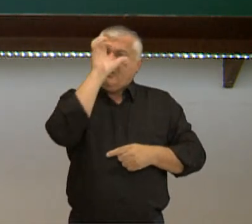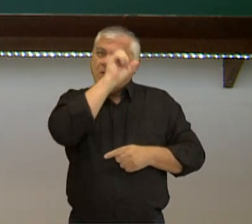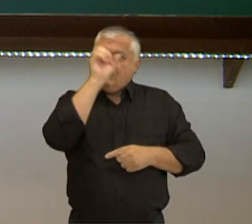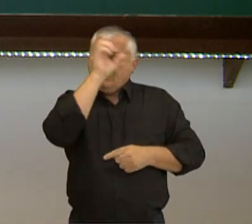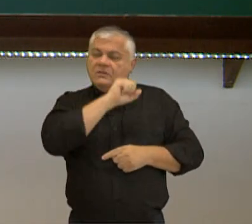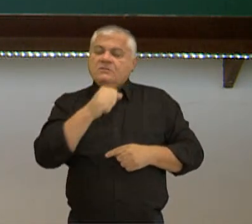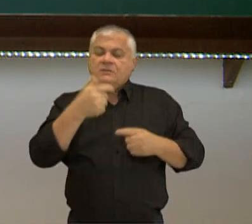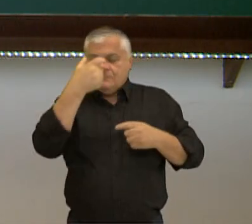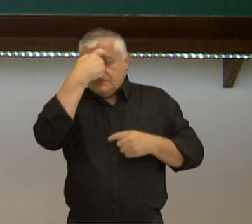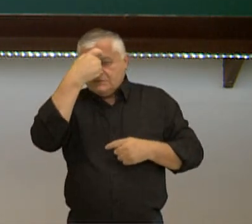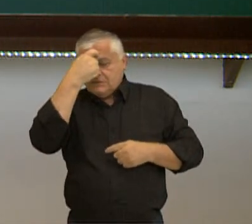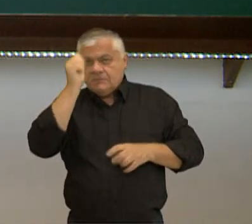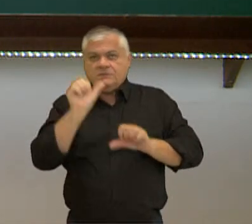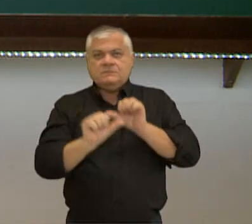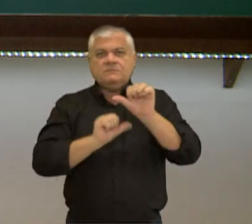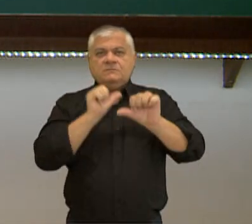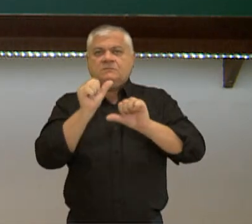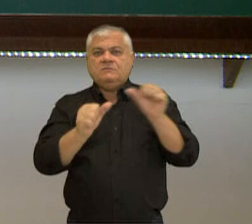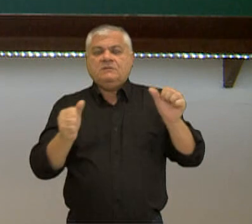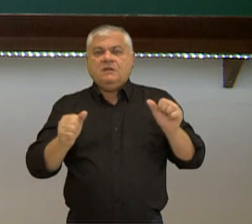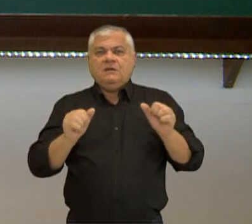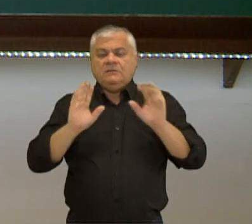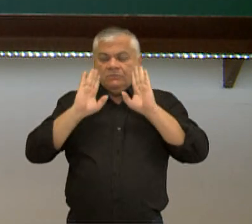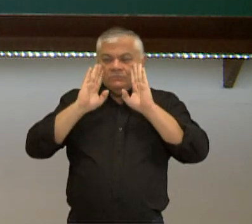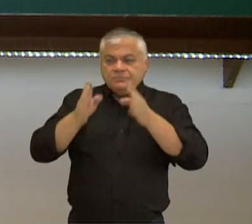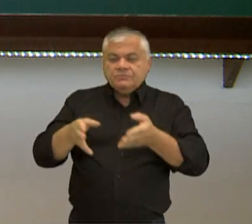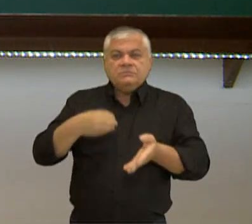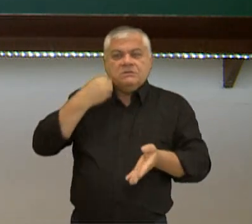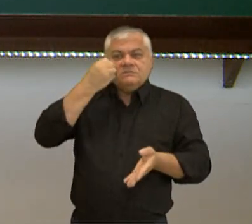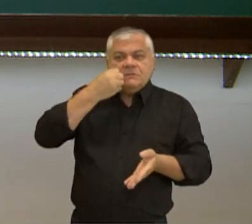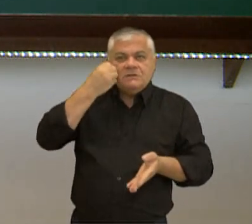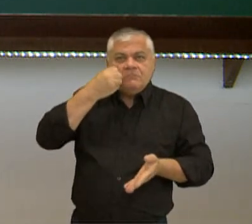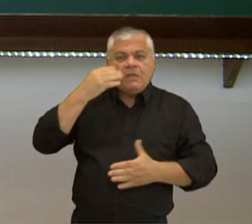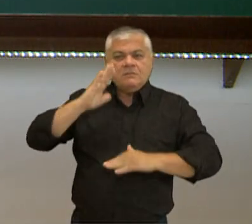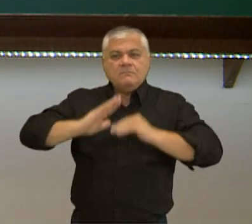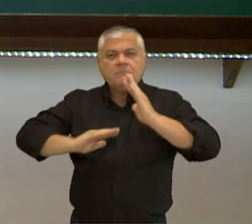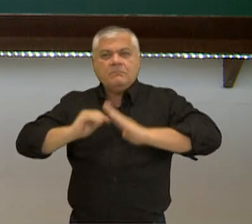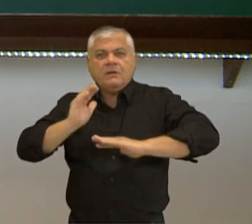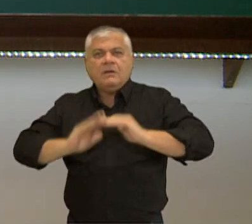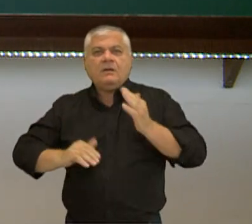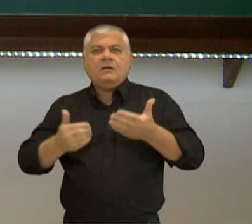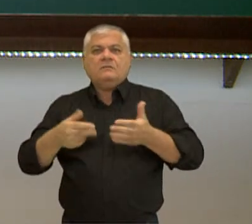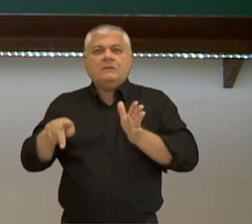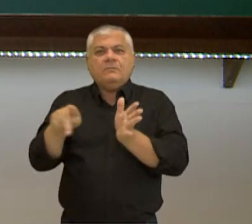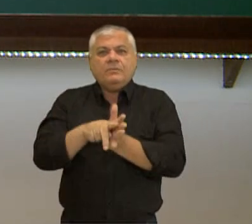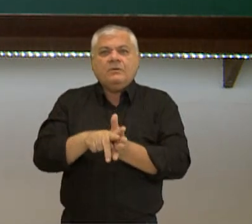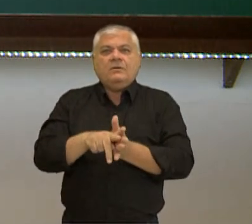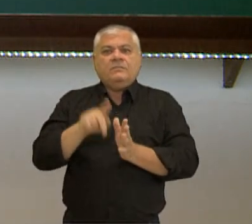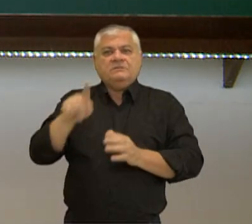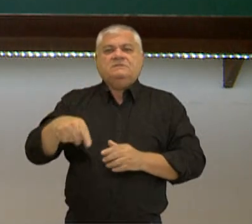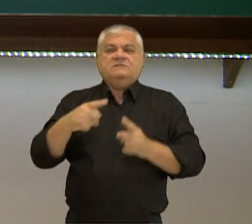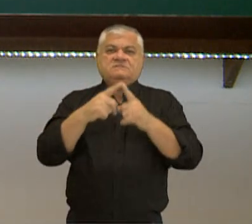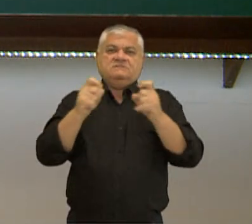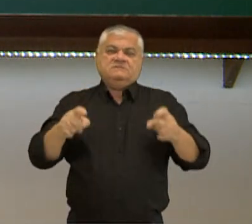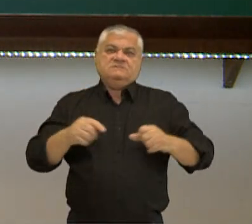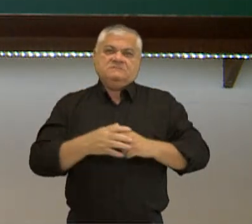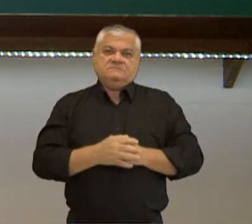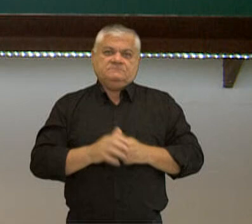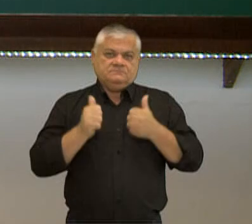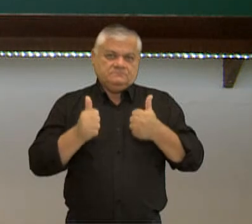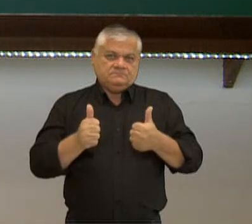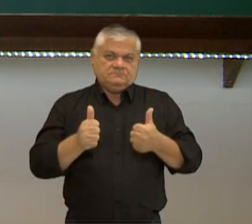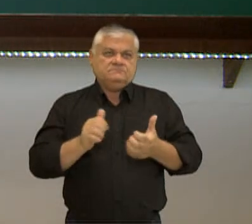modernidade de pensamento voltado aí às questões empíricas, práticas, experimentais próprias da ciência.